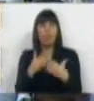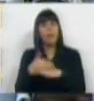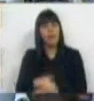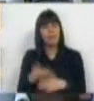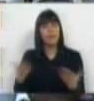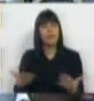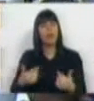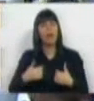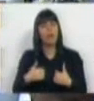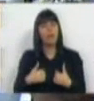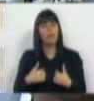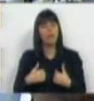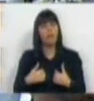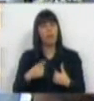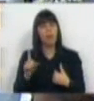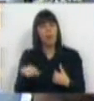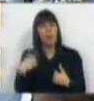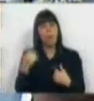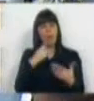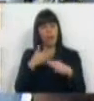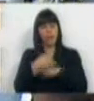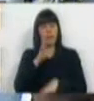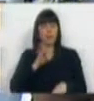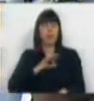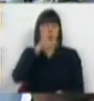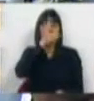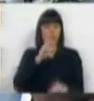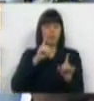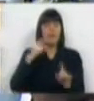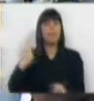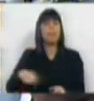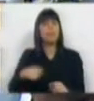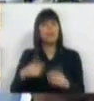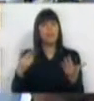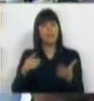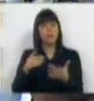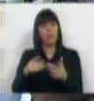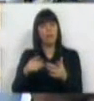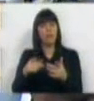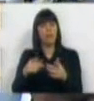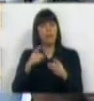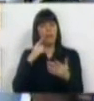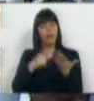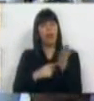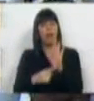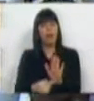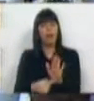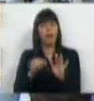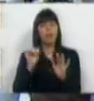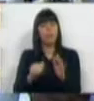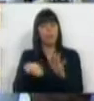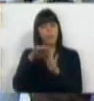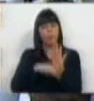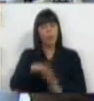acesso, eu quase que me reportaria à intervenção da Sra. Ministra da Presidência e da Administração Administrativa na apresentação